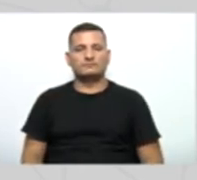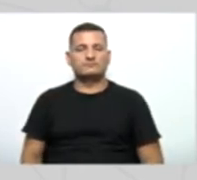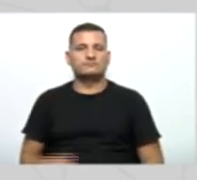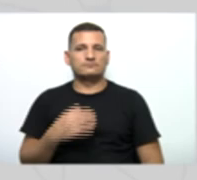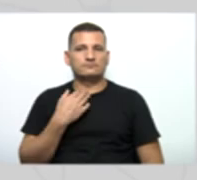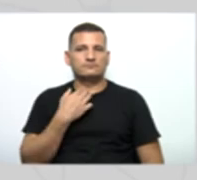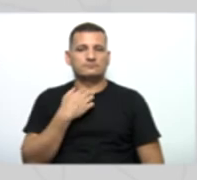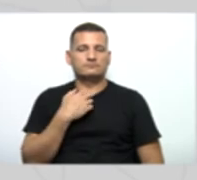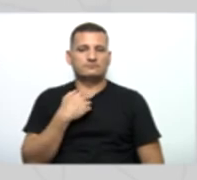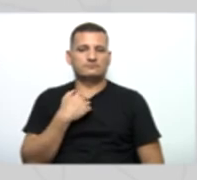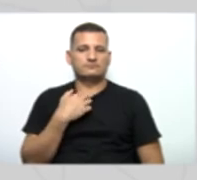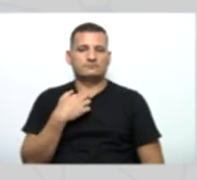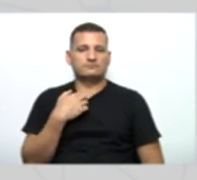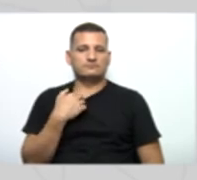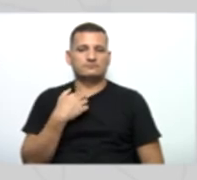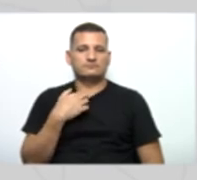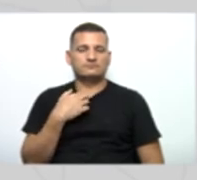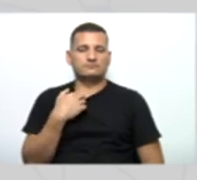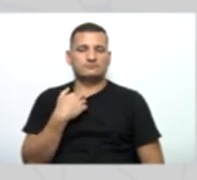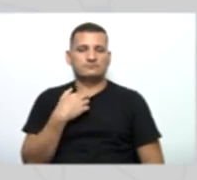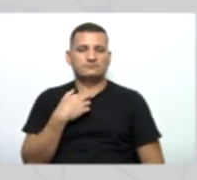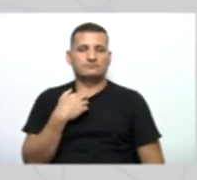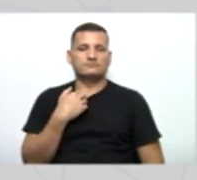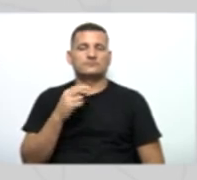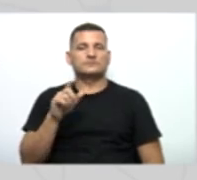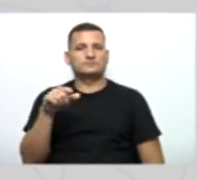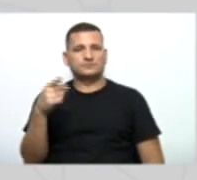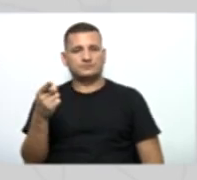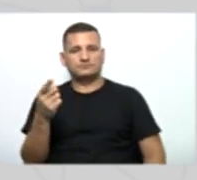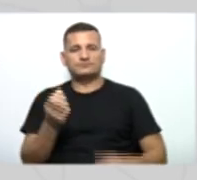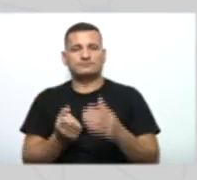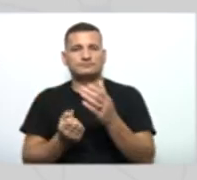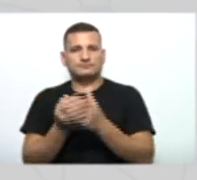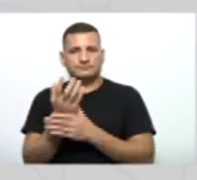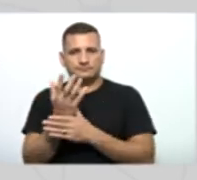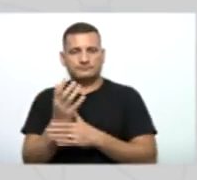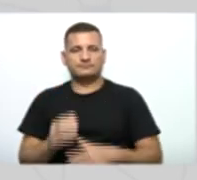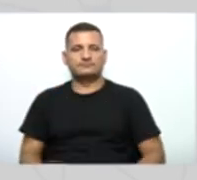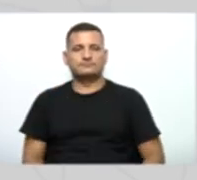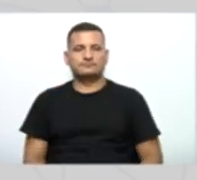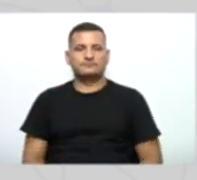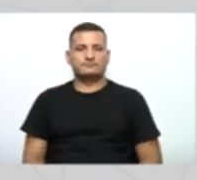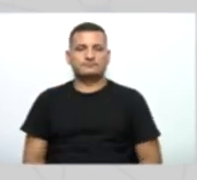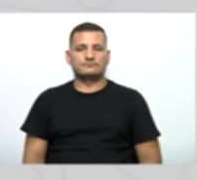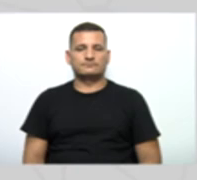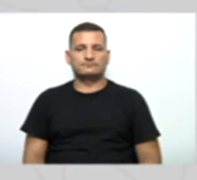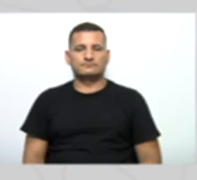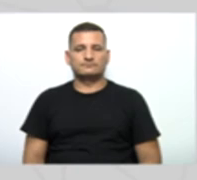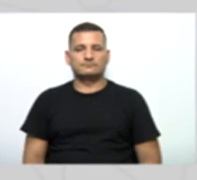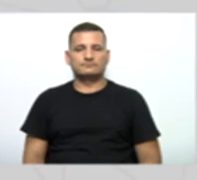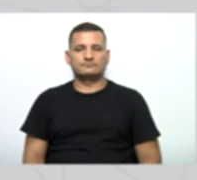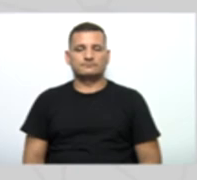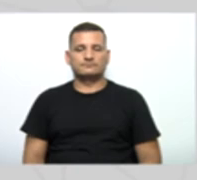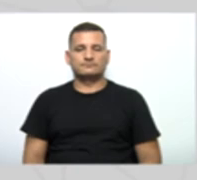você nomeou a classe, você precisa criar o método